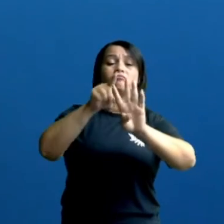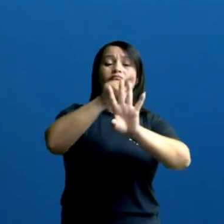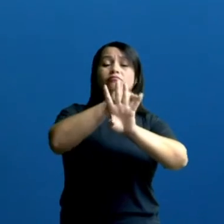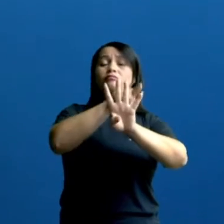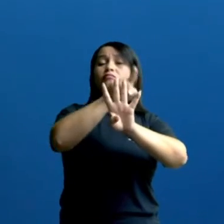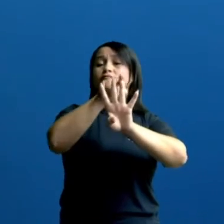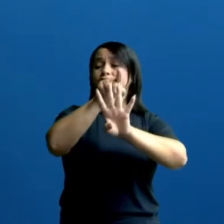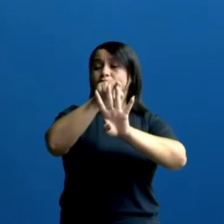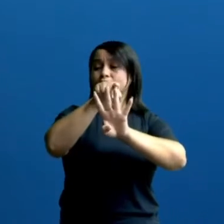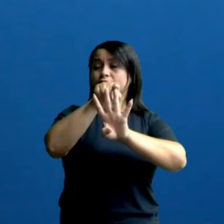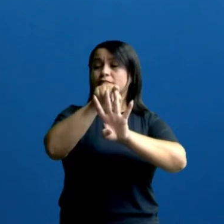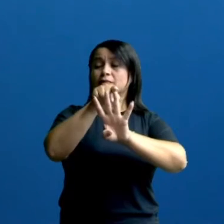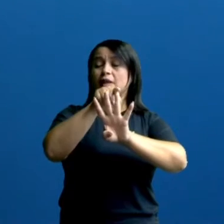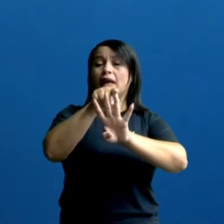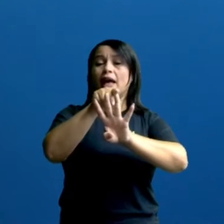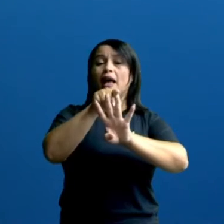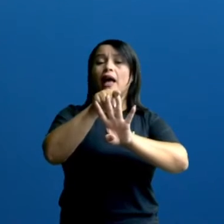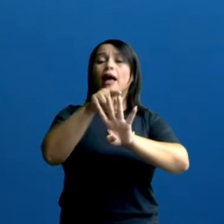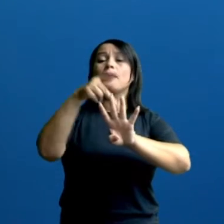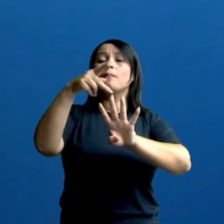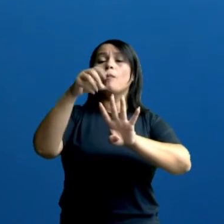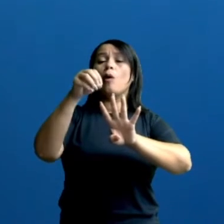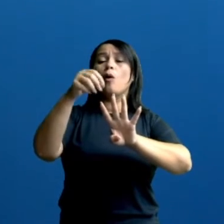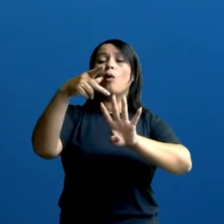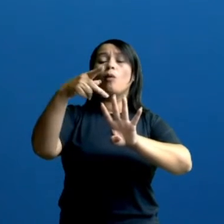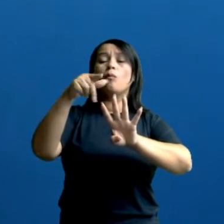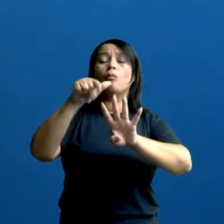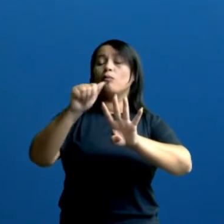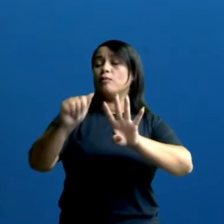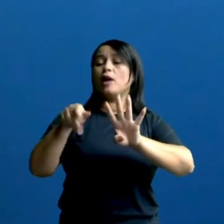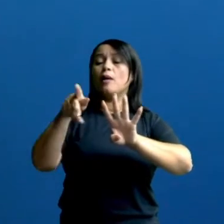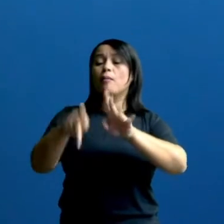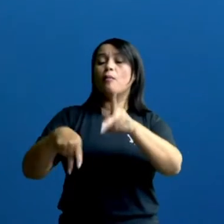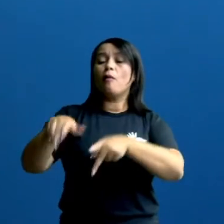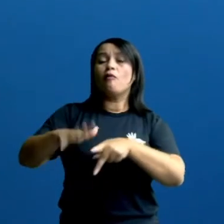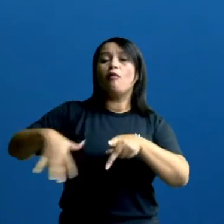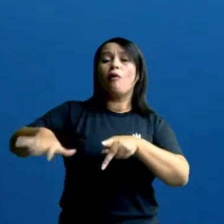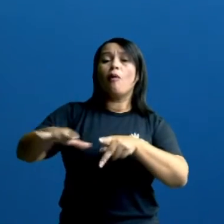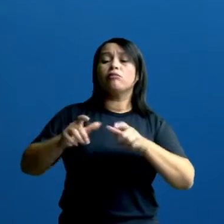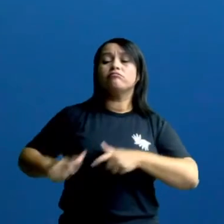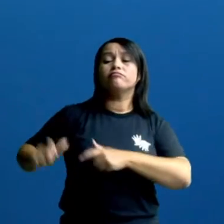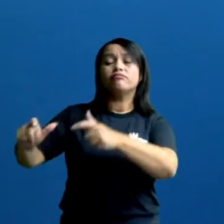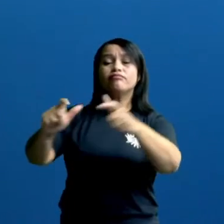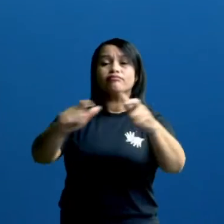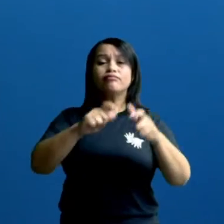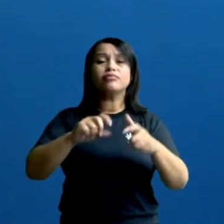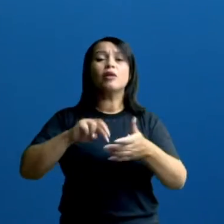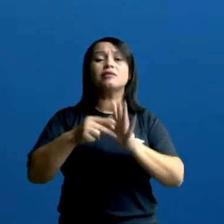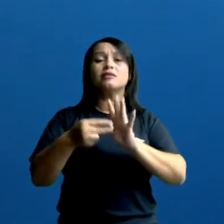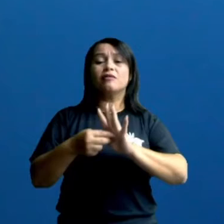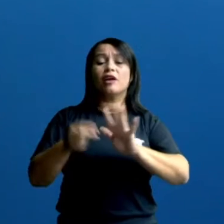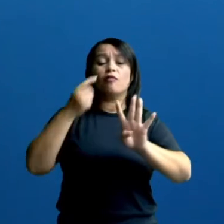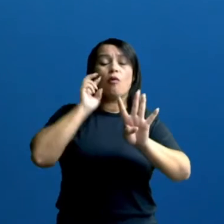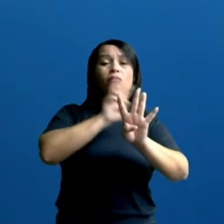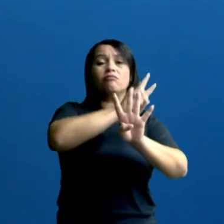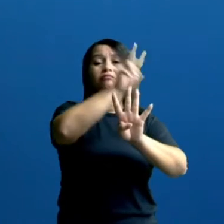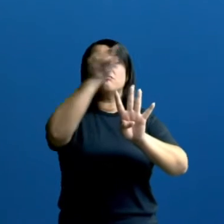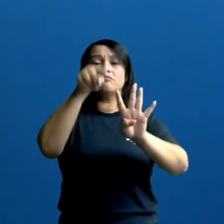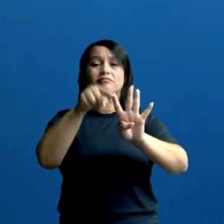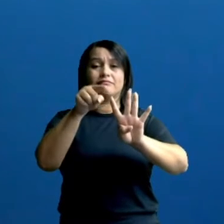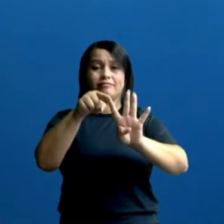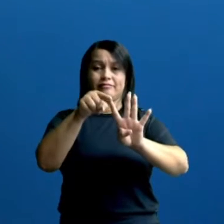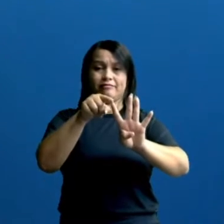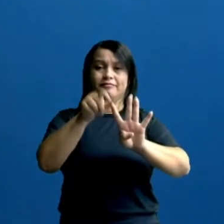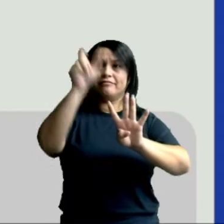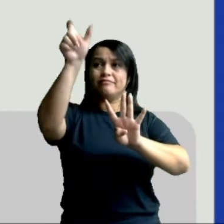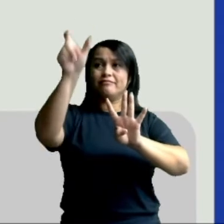da tabela. E populoso e povoado, eu vou olhar para a quarta coluna